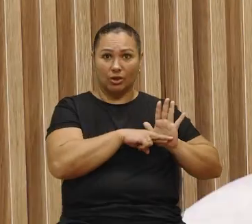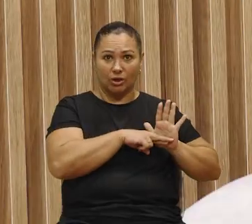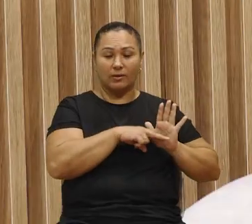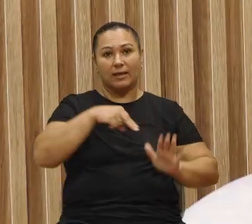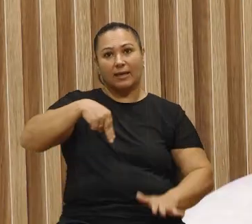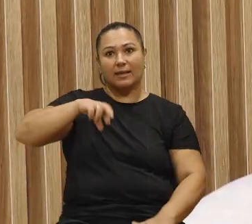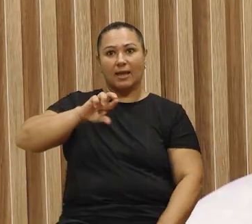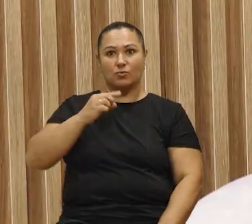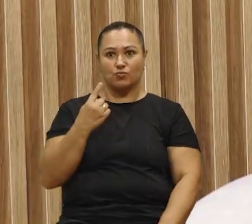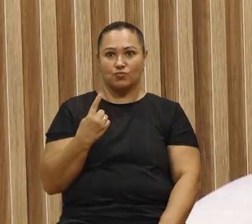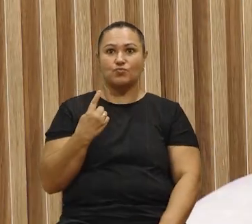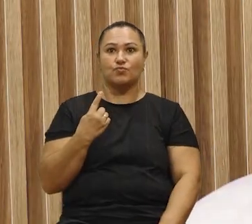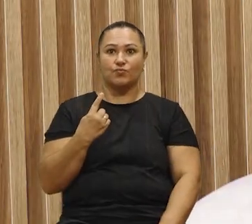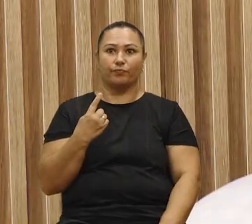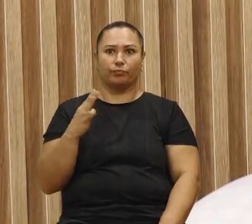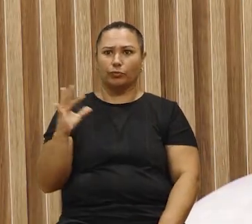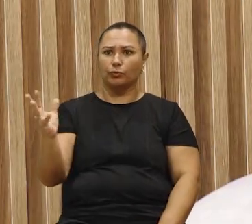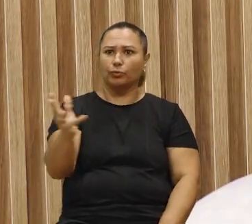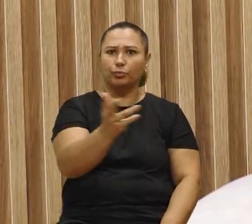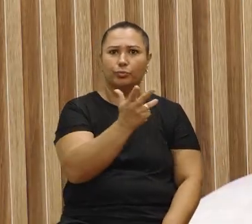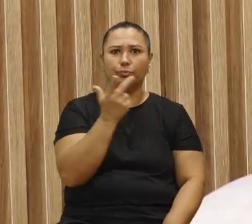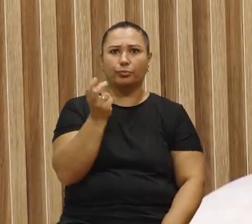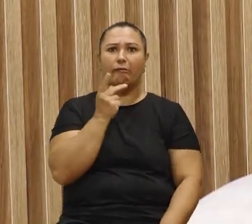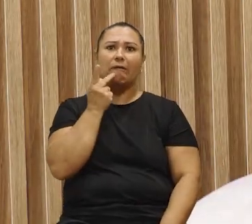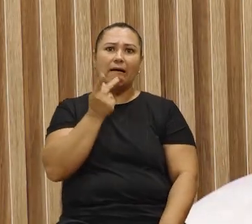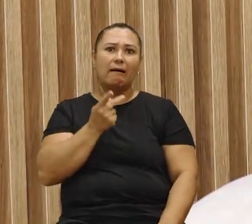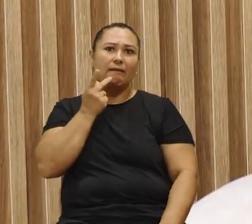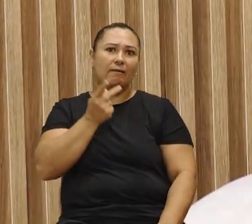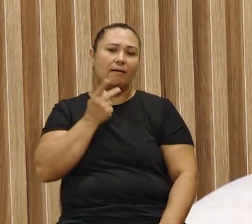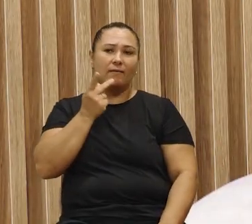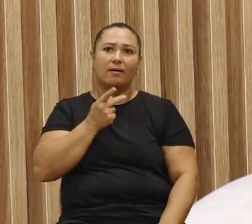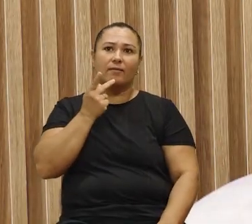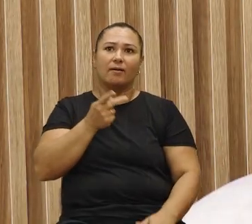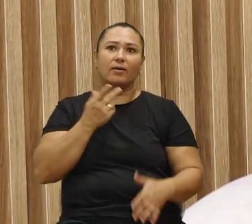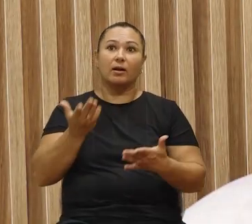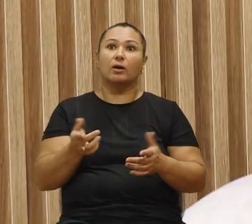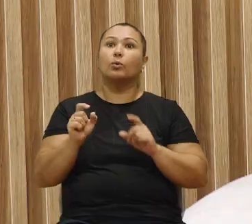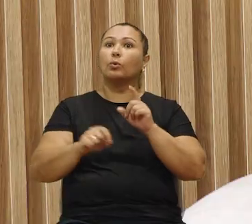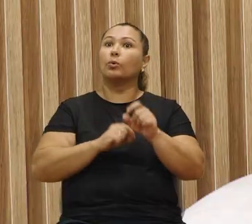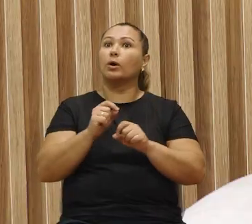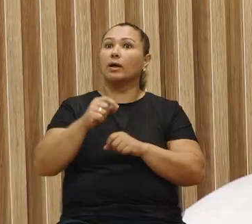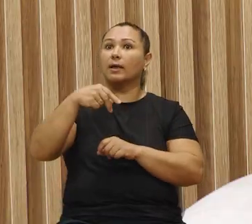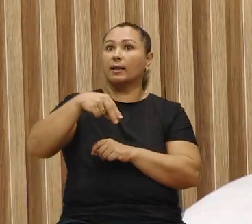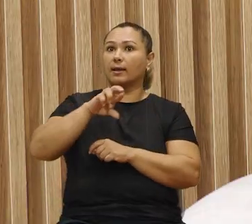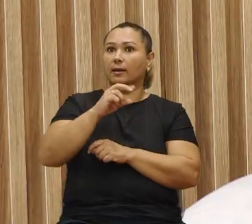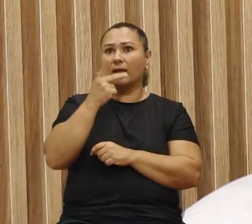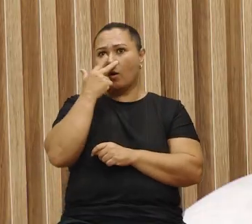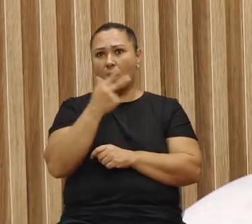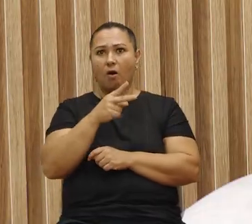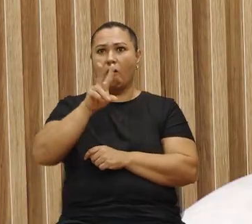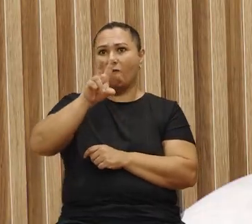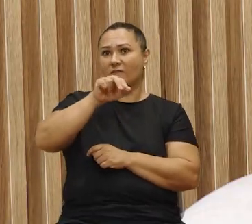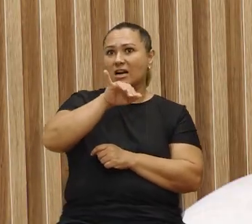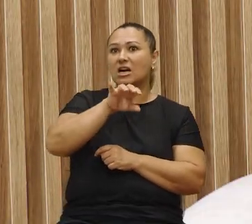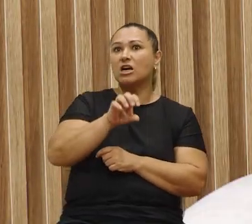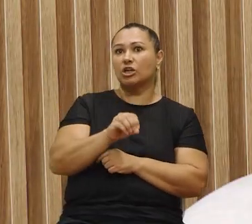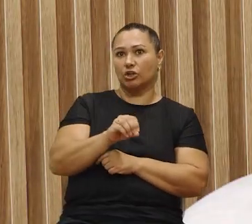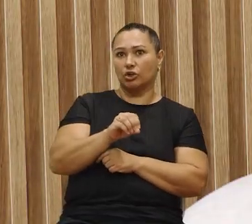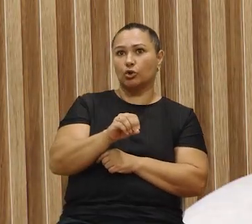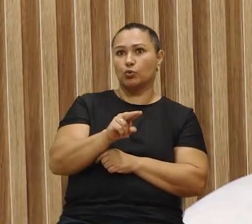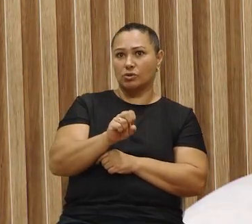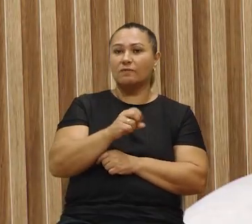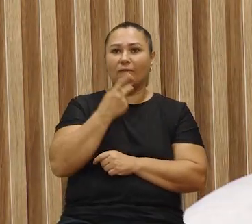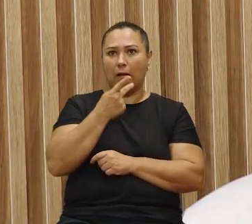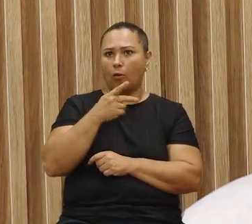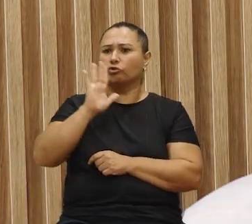A norma agora, falando, né, da NR1, que todo mundo fala, aquela coisa toda, ela veio agregando, como o Vânio falou,